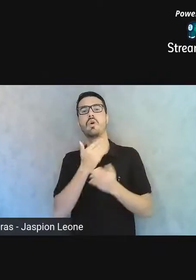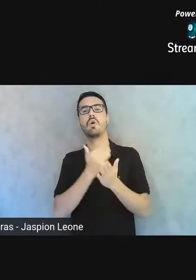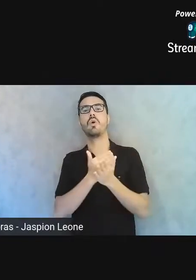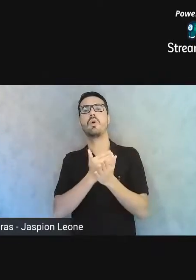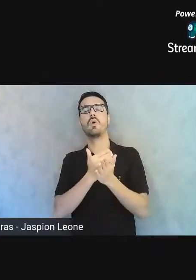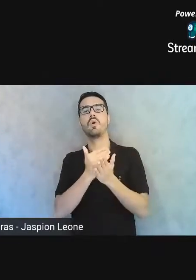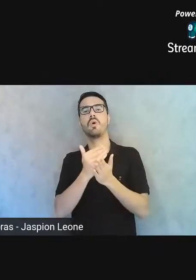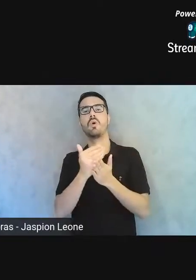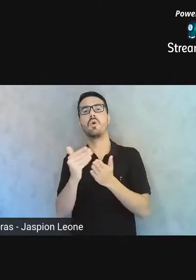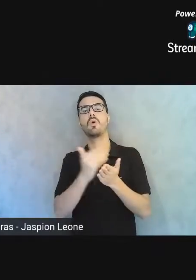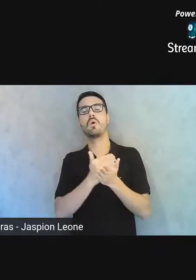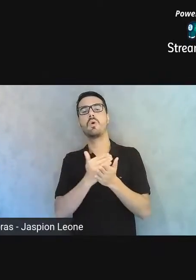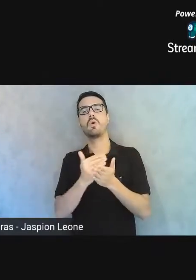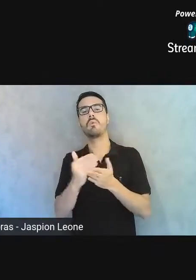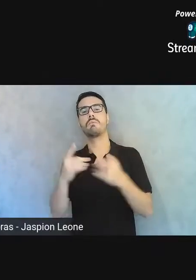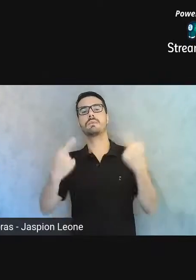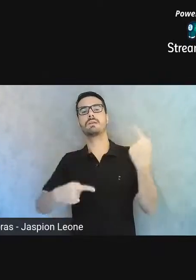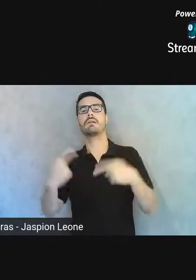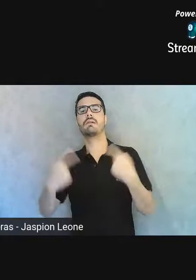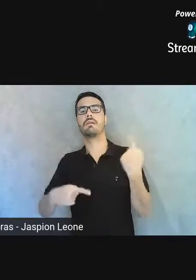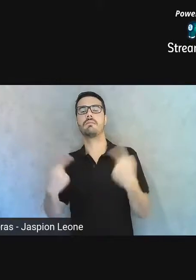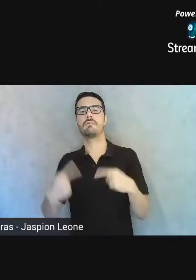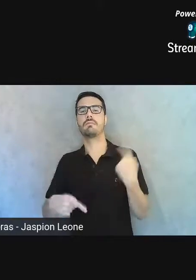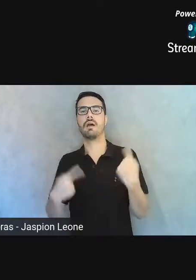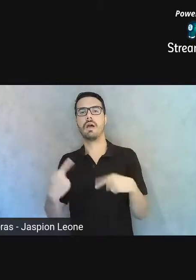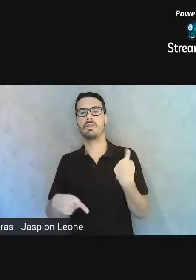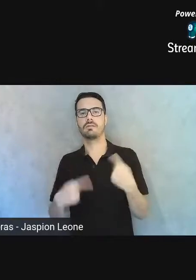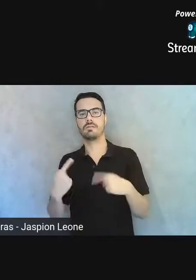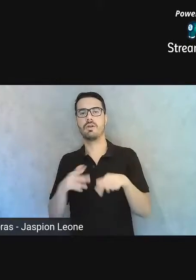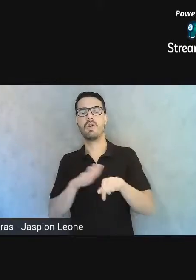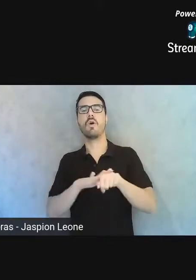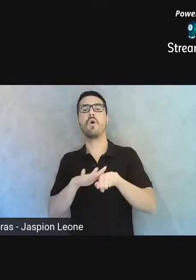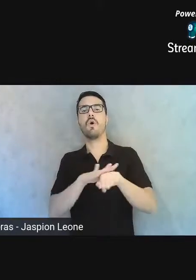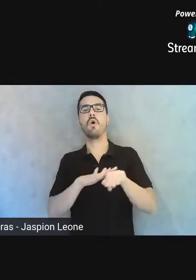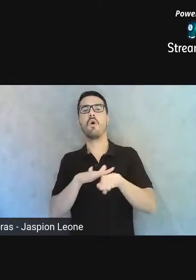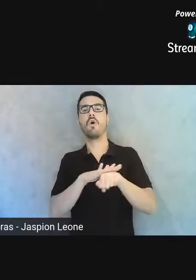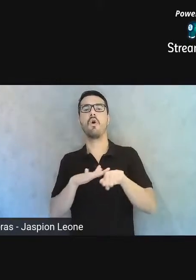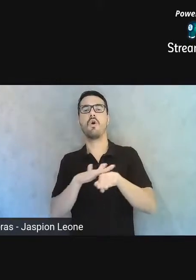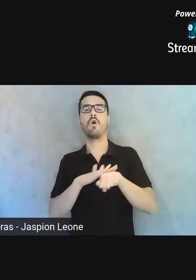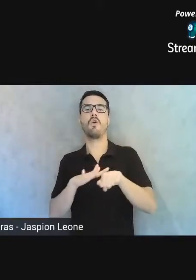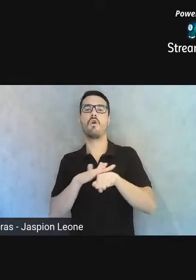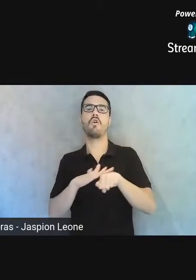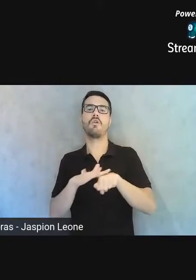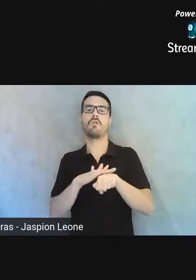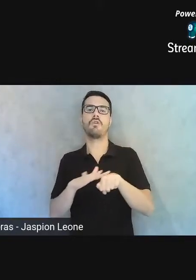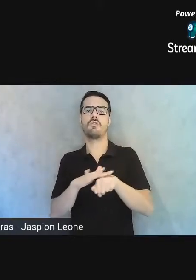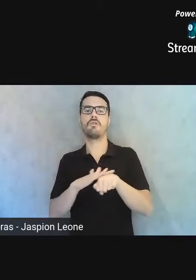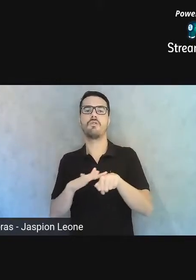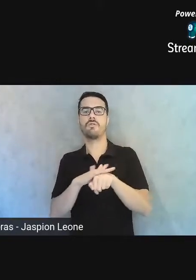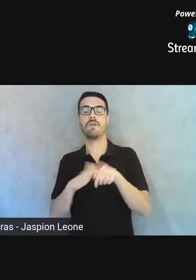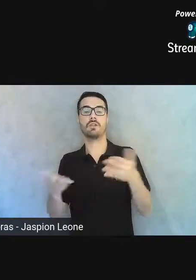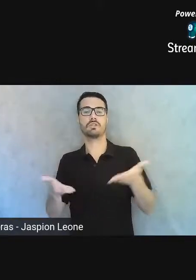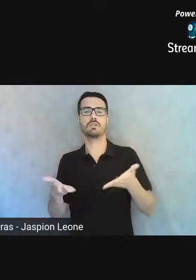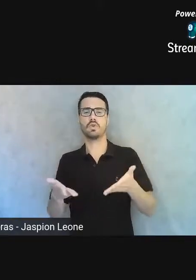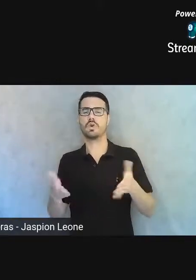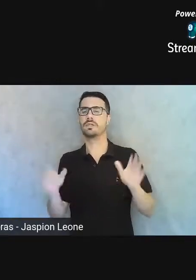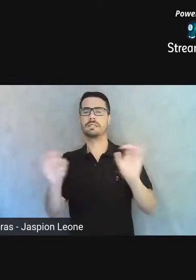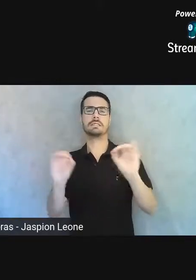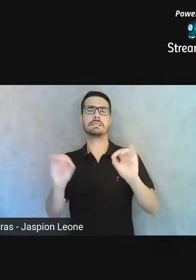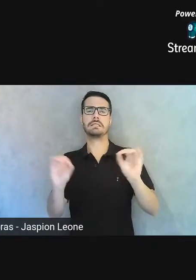o nosso debate, nossas conversas de hoje, né? Nada formal,